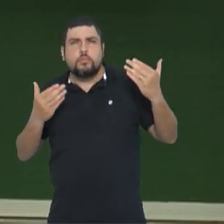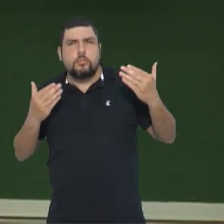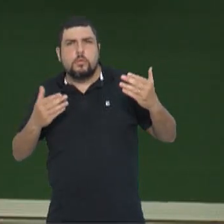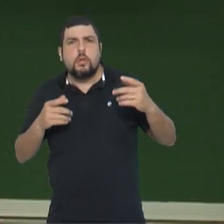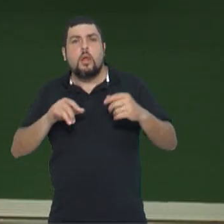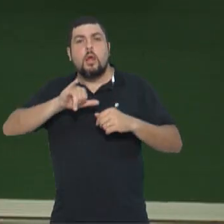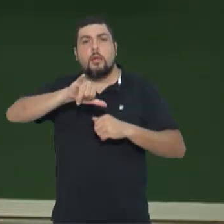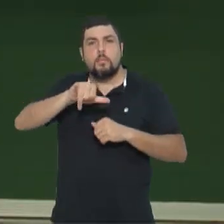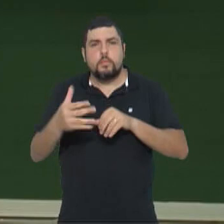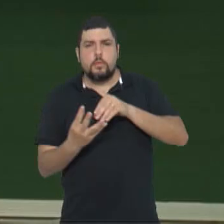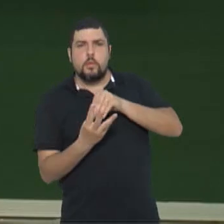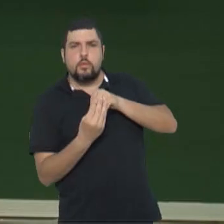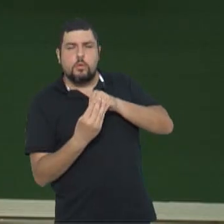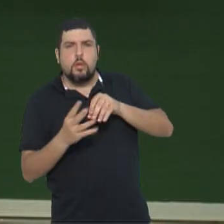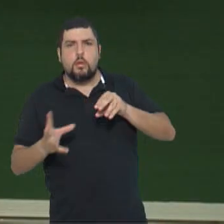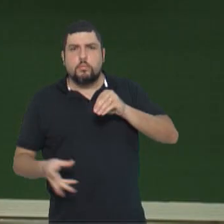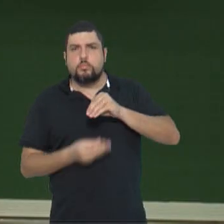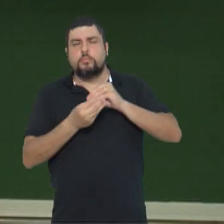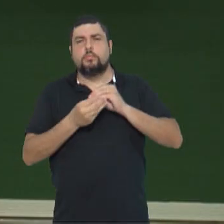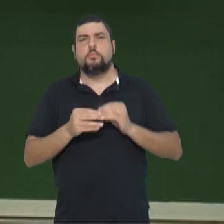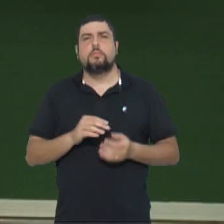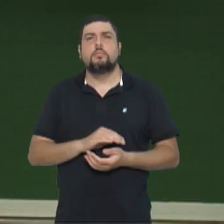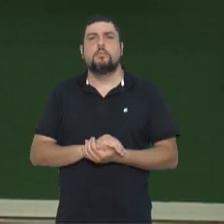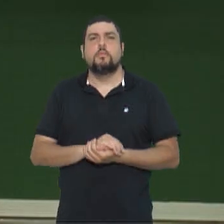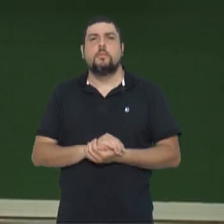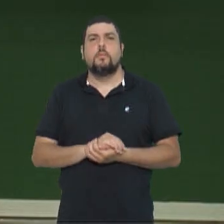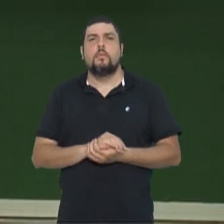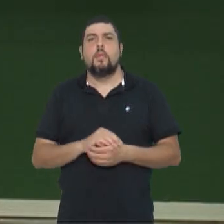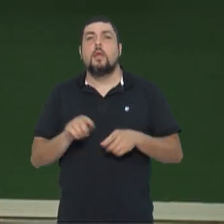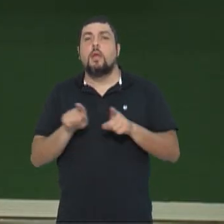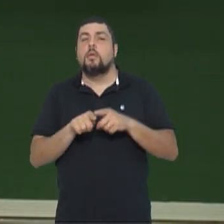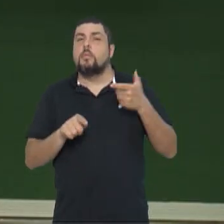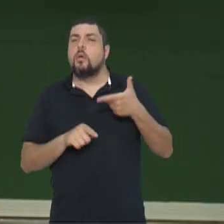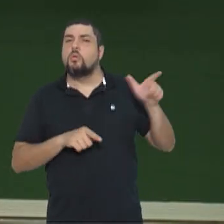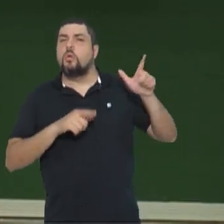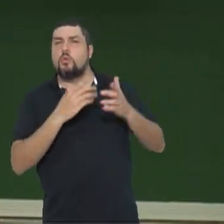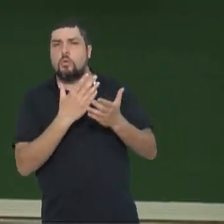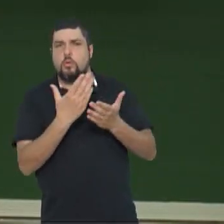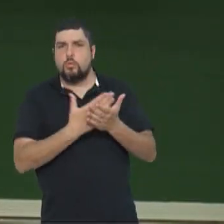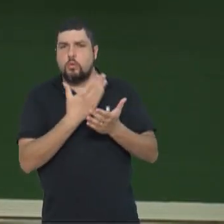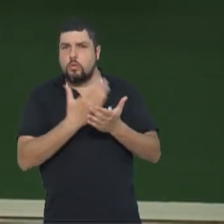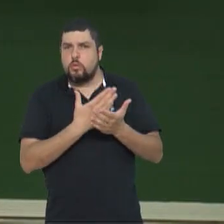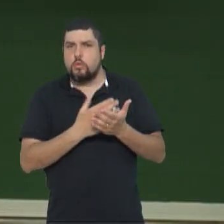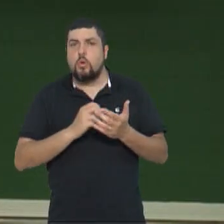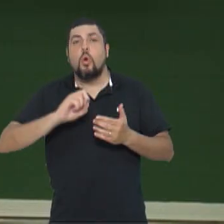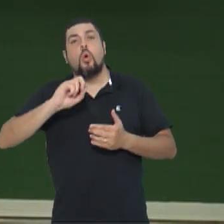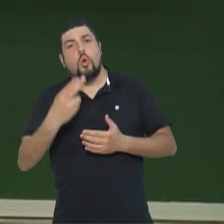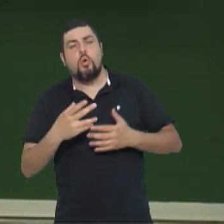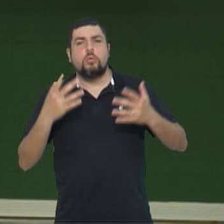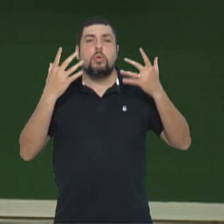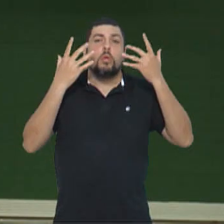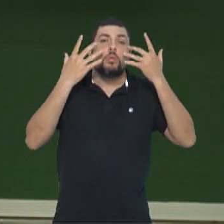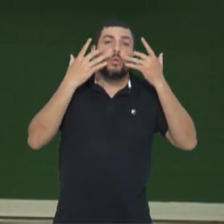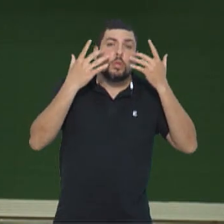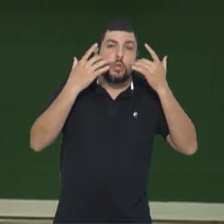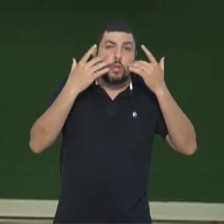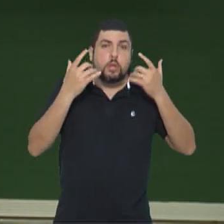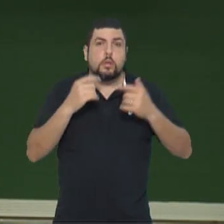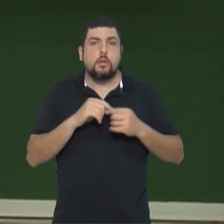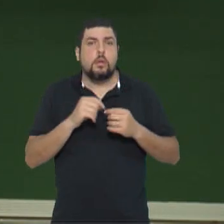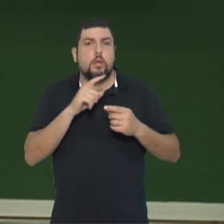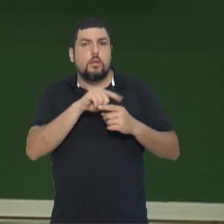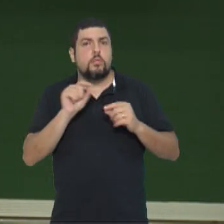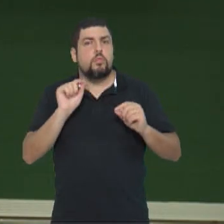conhecimento para o leitor. Outra obra que teria relação com o filme, a gente já falou, pode ser, de repente, uma peça de teatro, pode ser uma obra, um